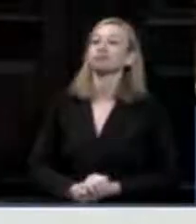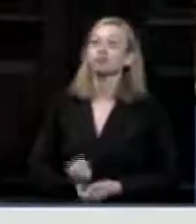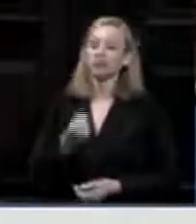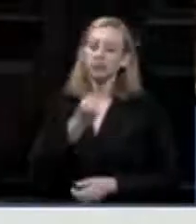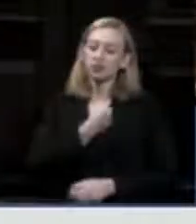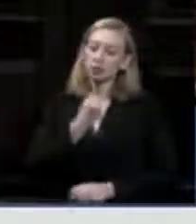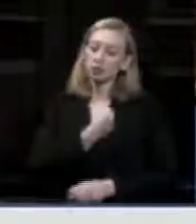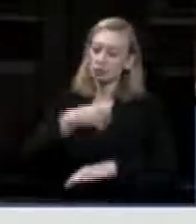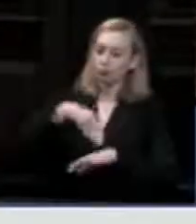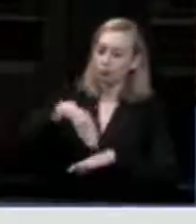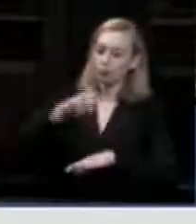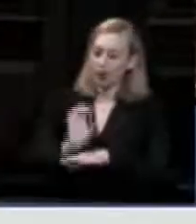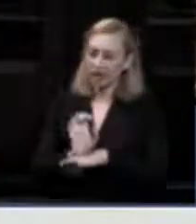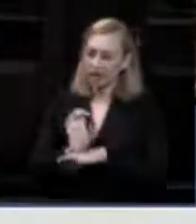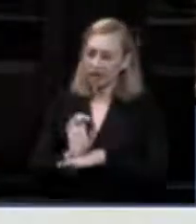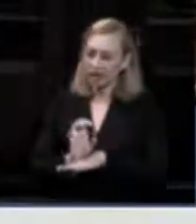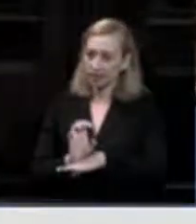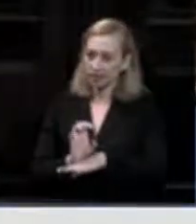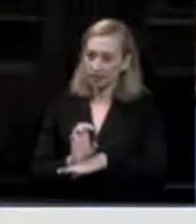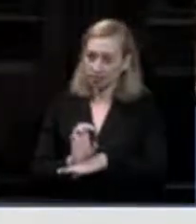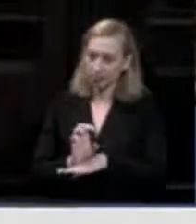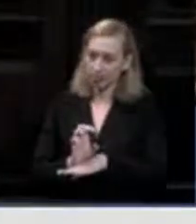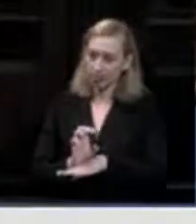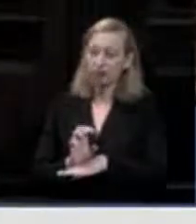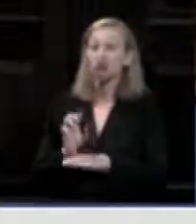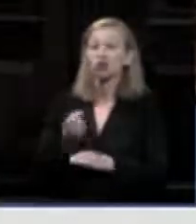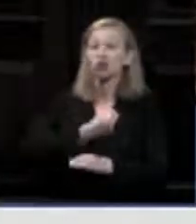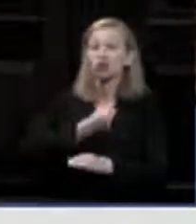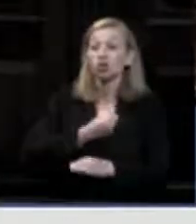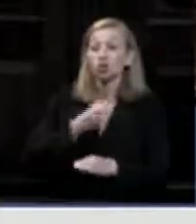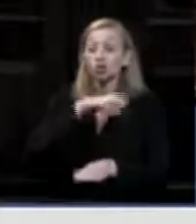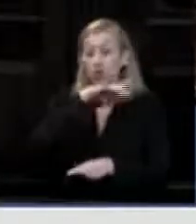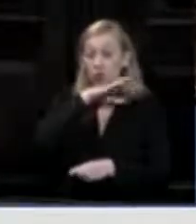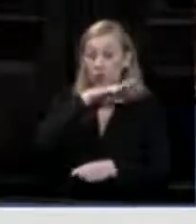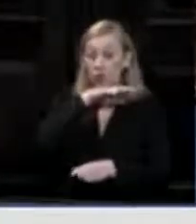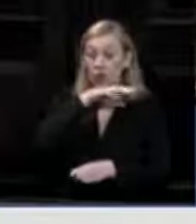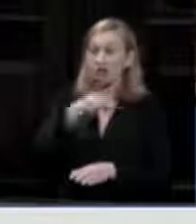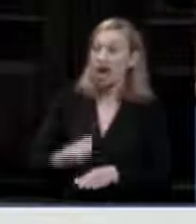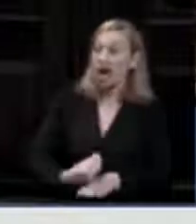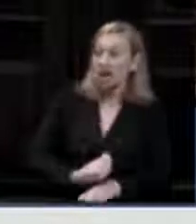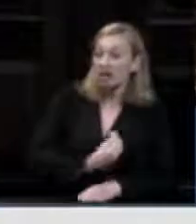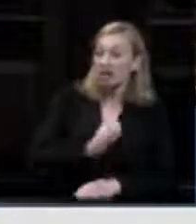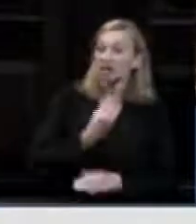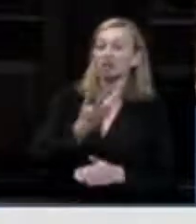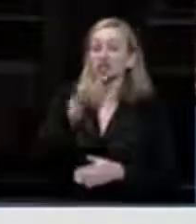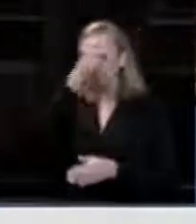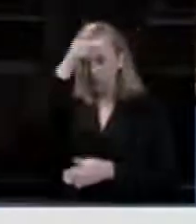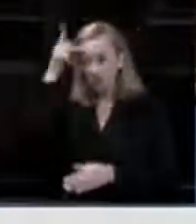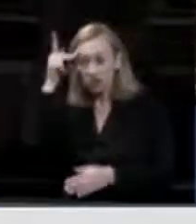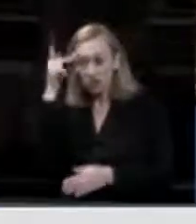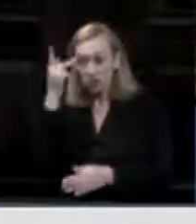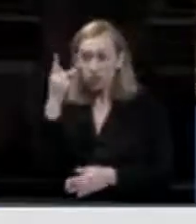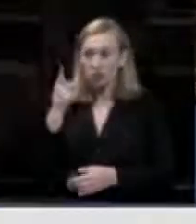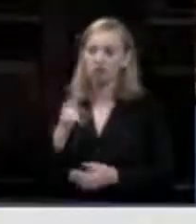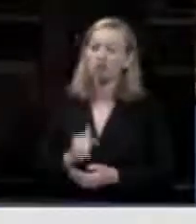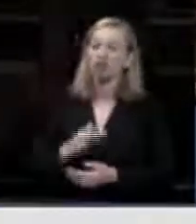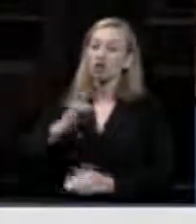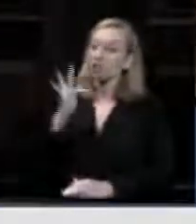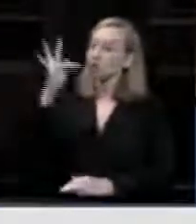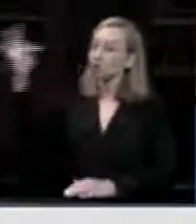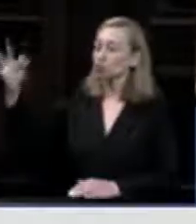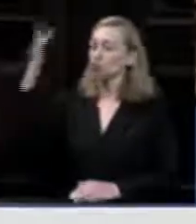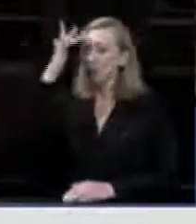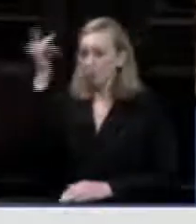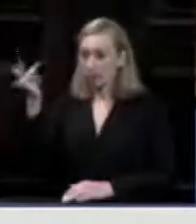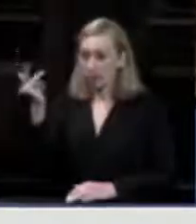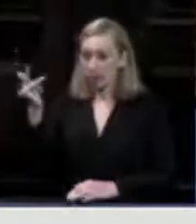do IDEB, por trás dos números negativos, está a vida de pessoas que serão o futuro desse